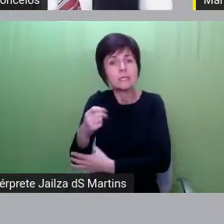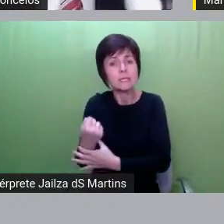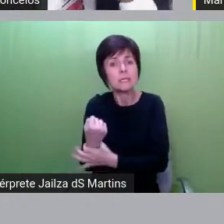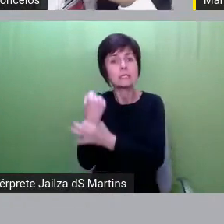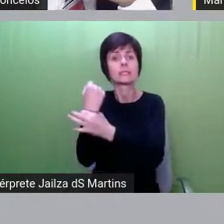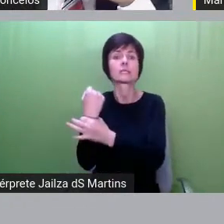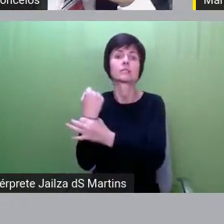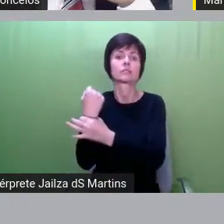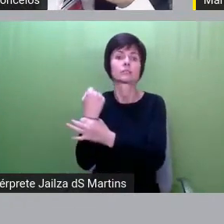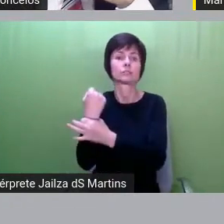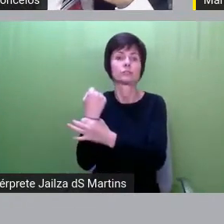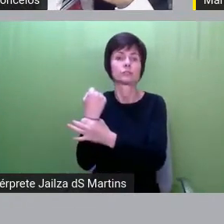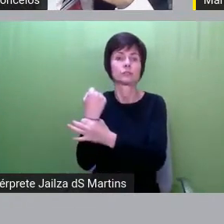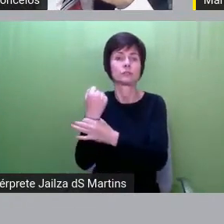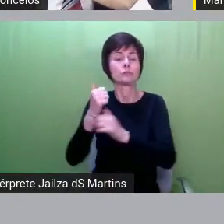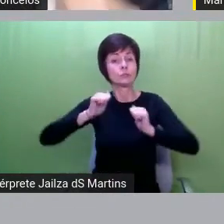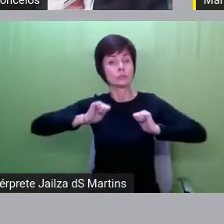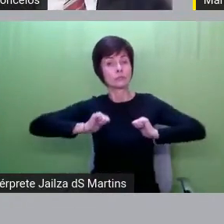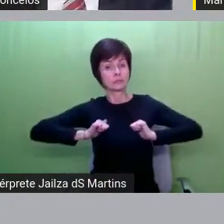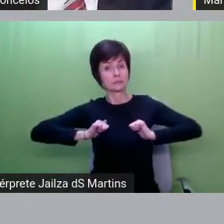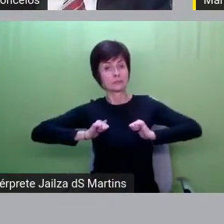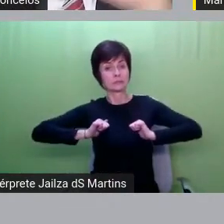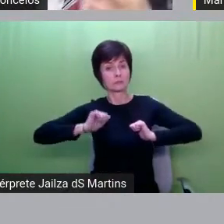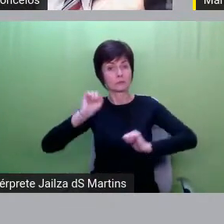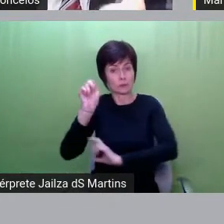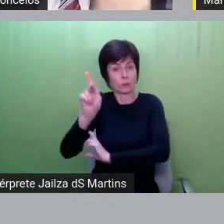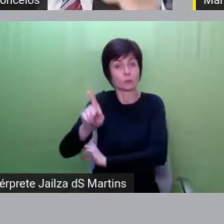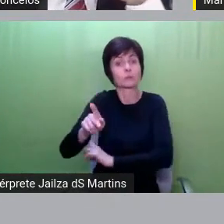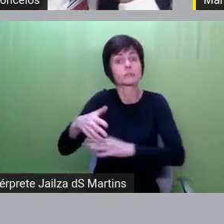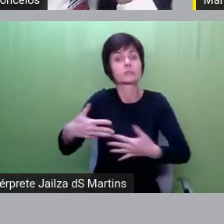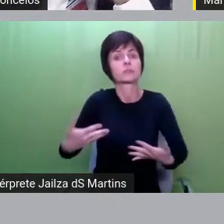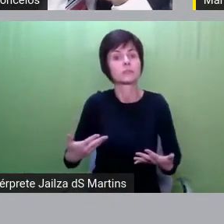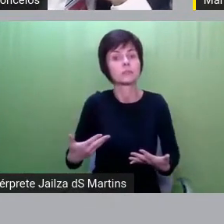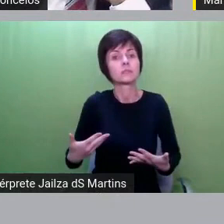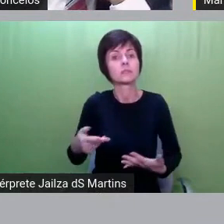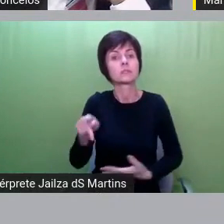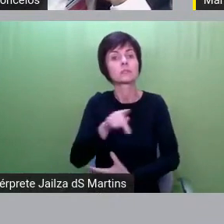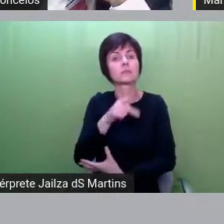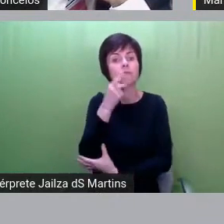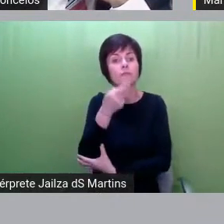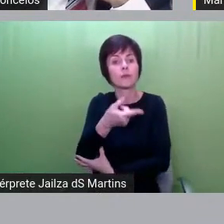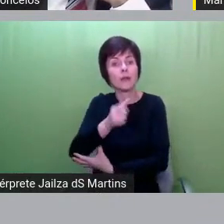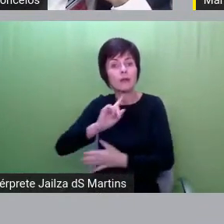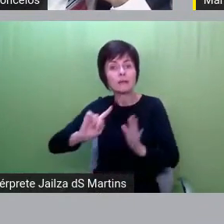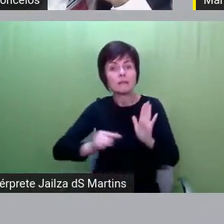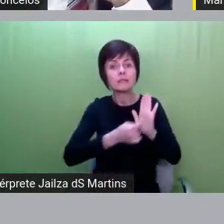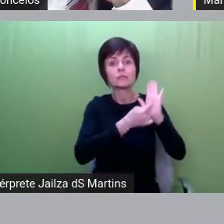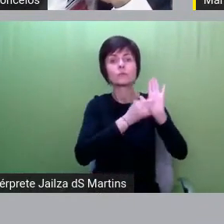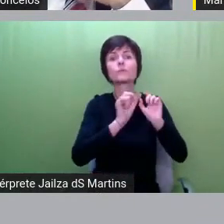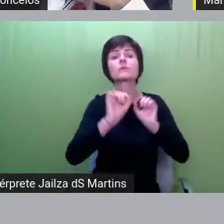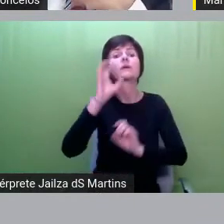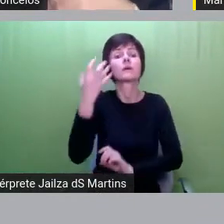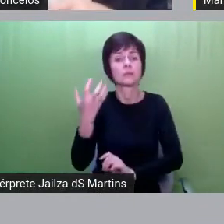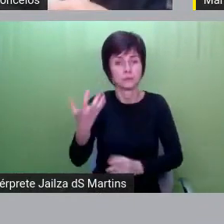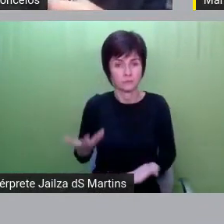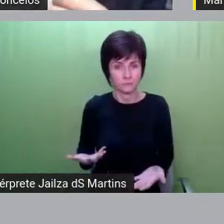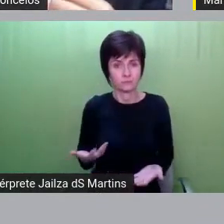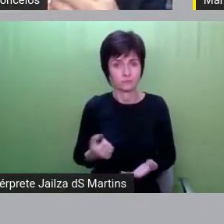garantir o descanso na aposentadoria, que a professora denunciou o que aconteceu.